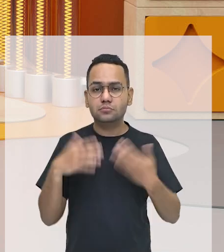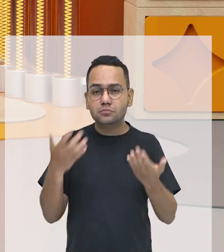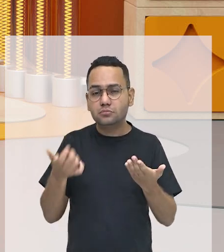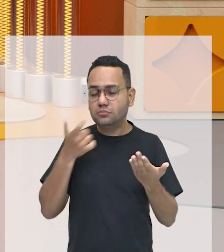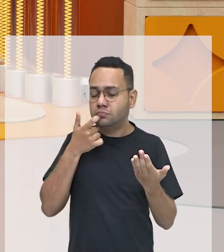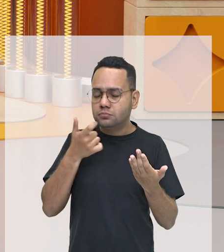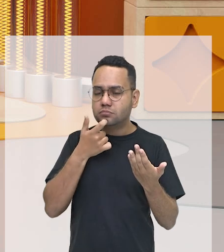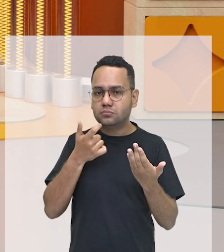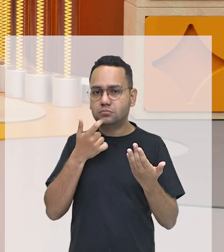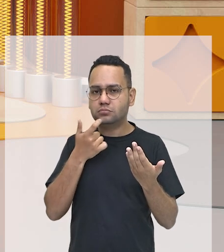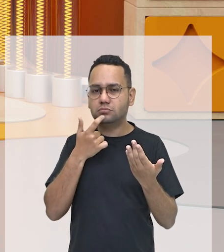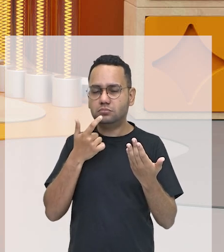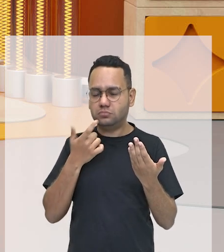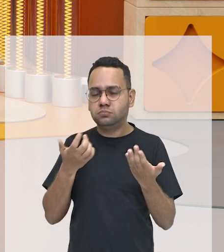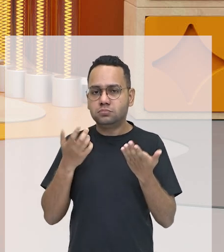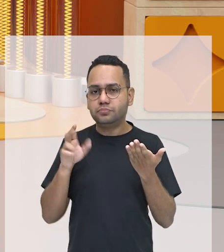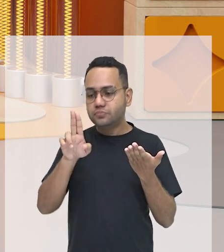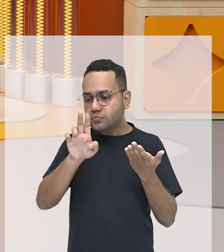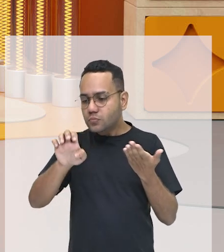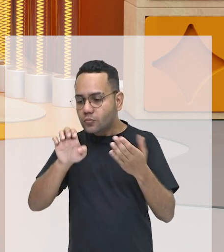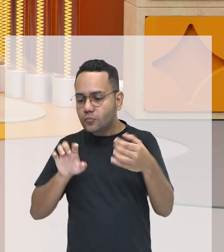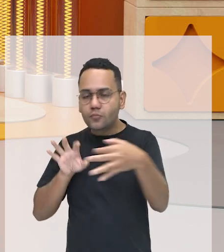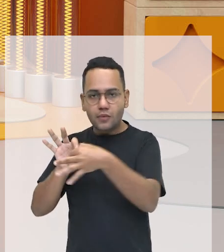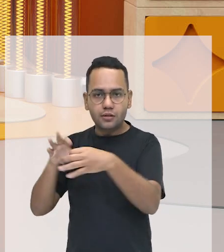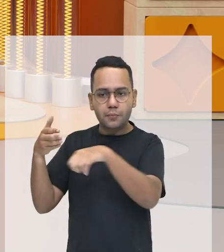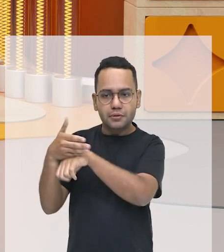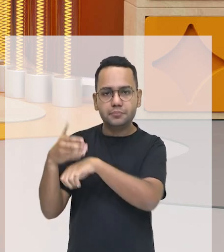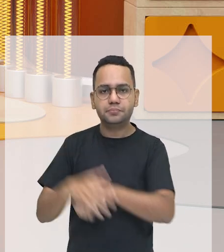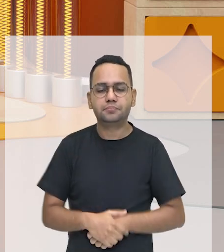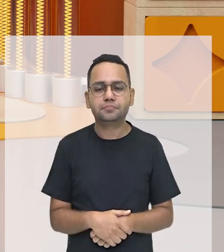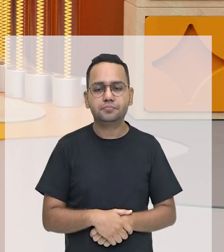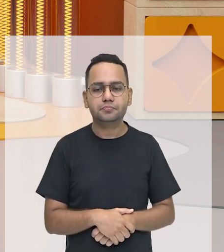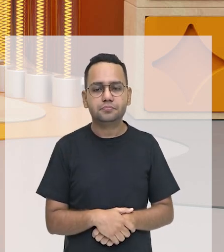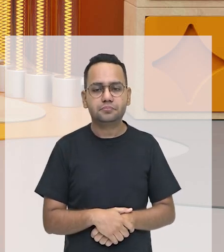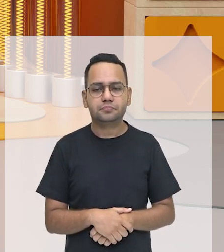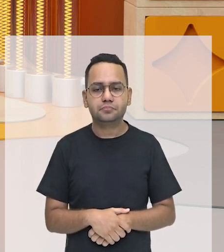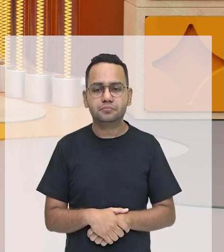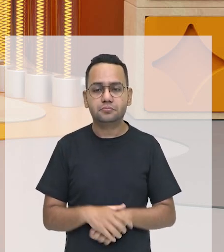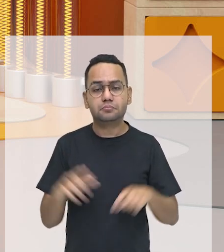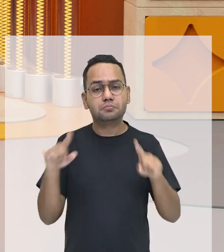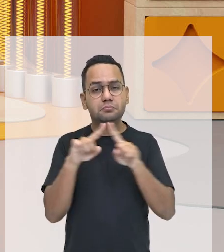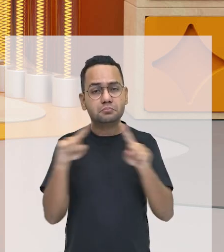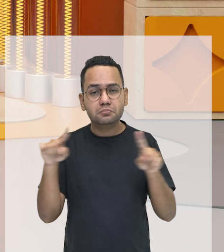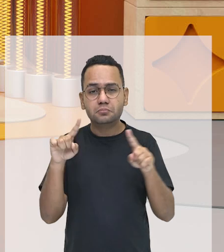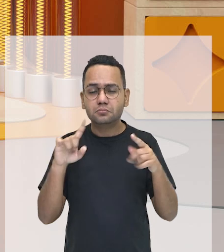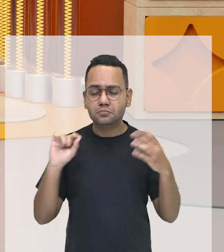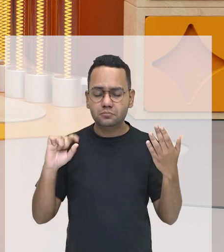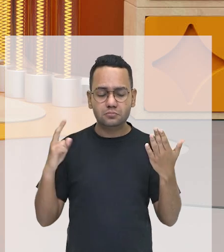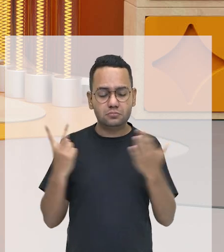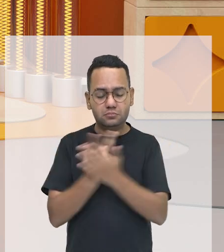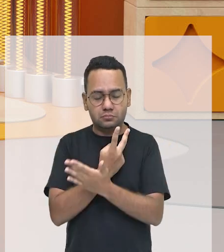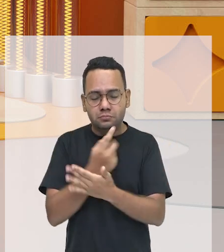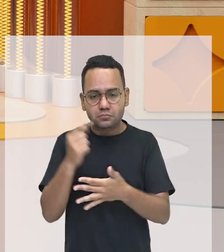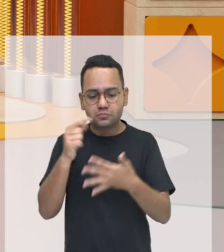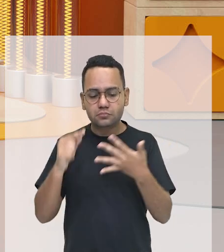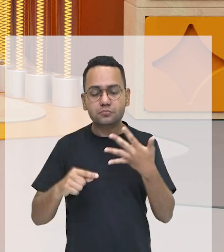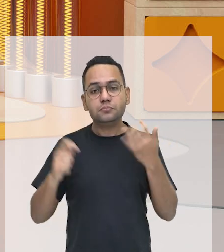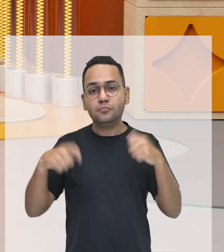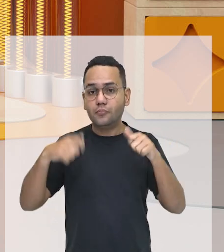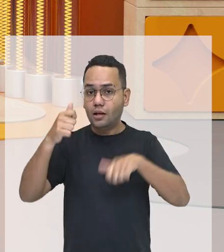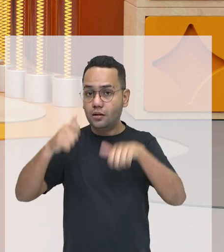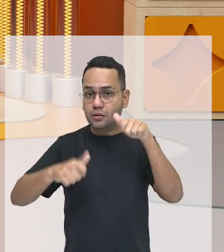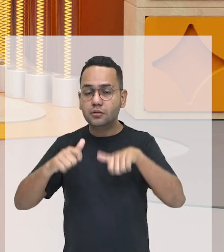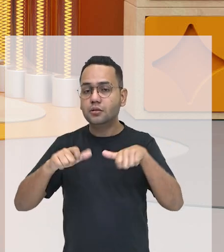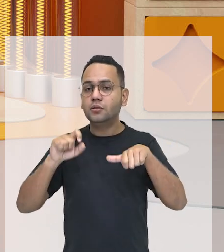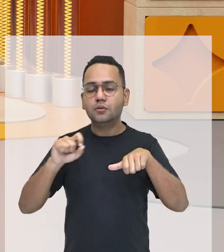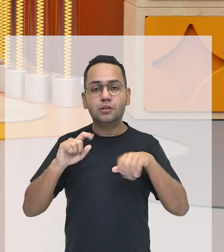tentando integrar a União Europeia, tá certo? Então, são situações aí que a gente acaba analisando com todas essas